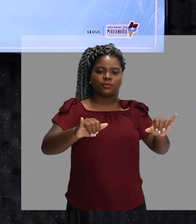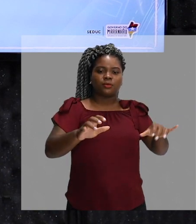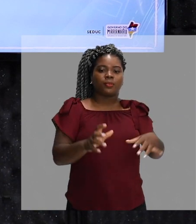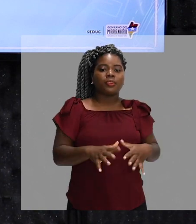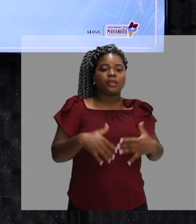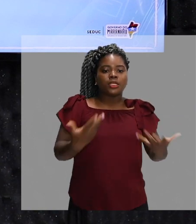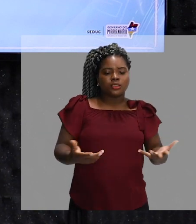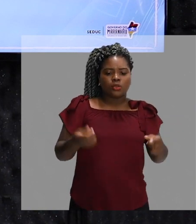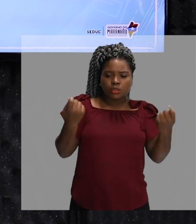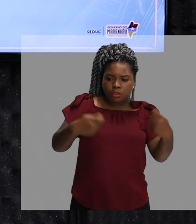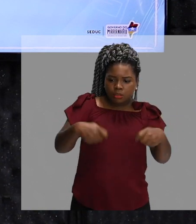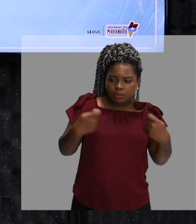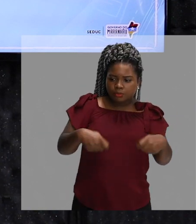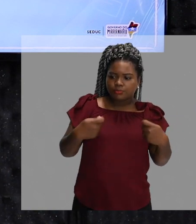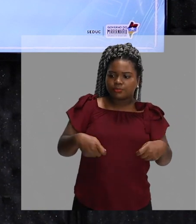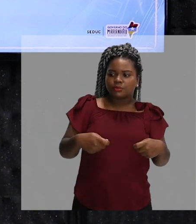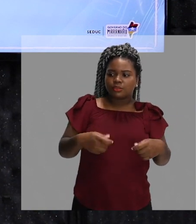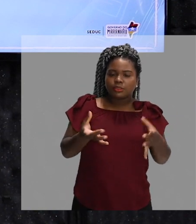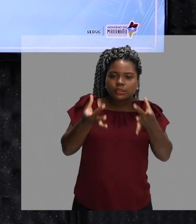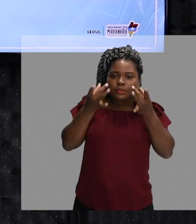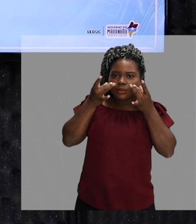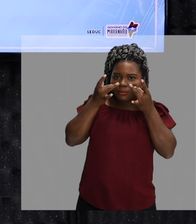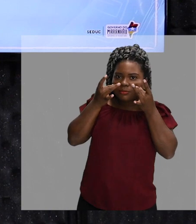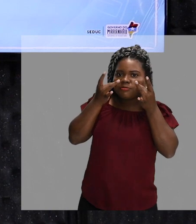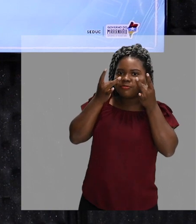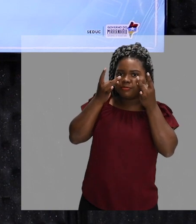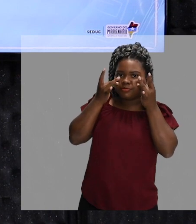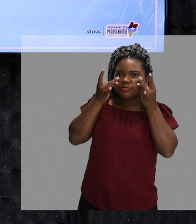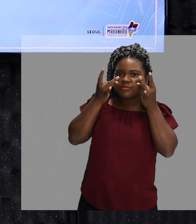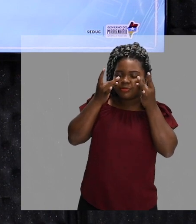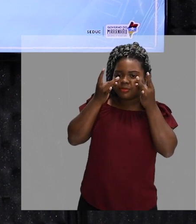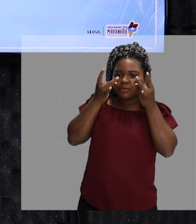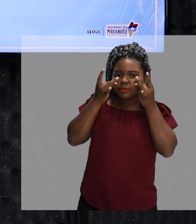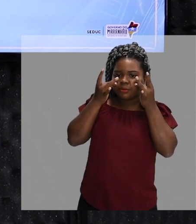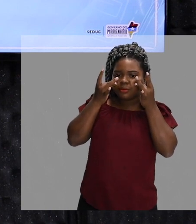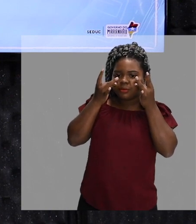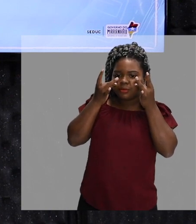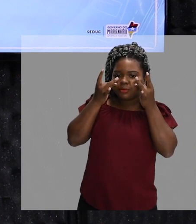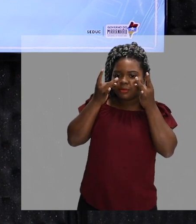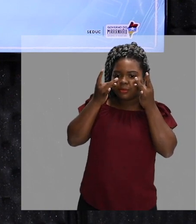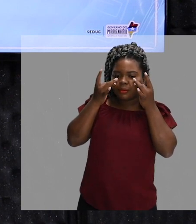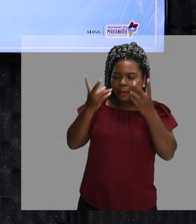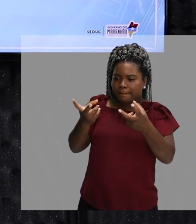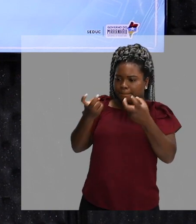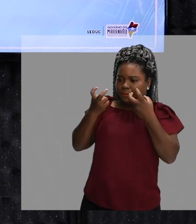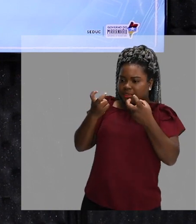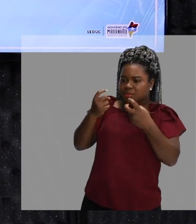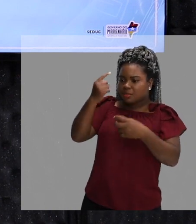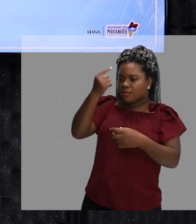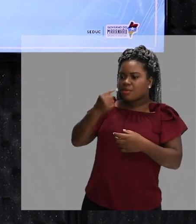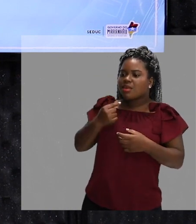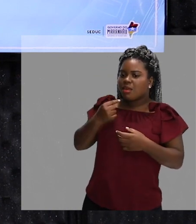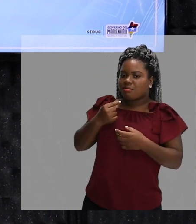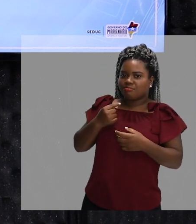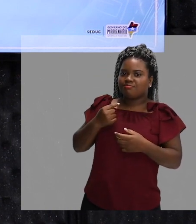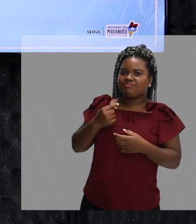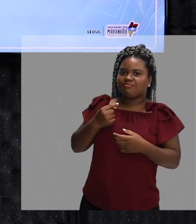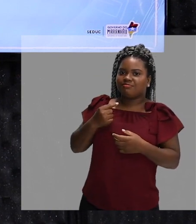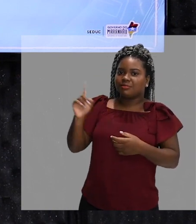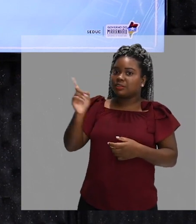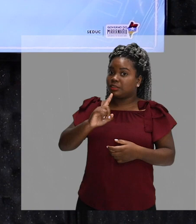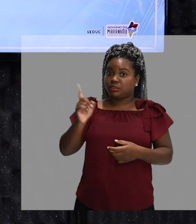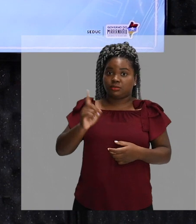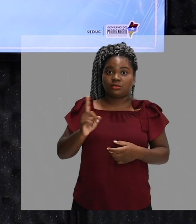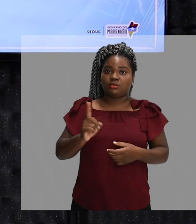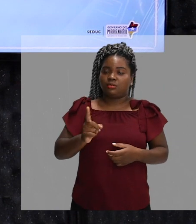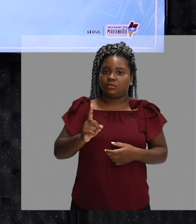imagem do espaço. Essa imagem ela é captada à distância, normalmente do espaço, de uma região